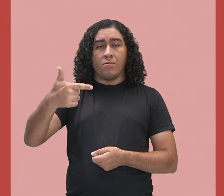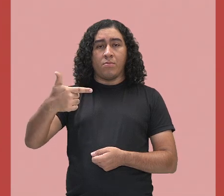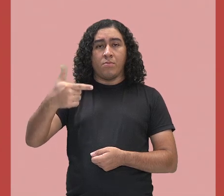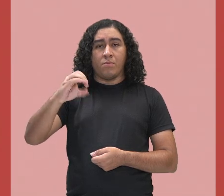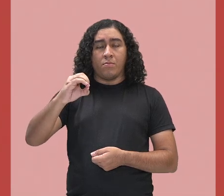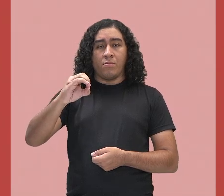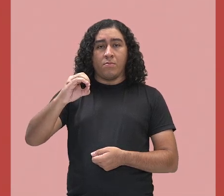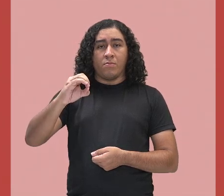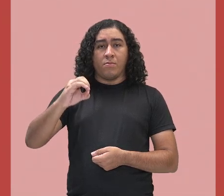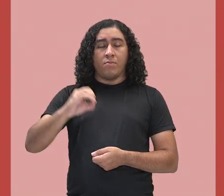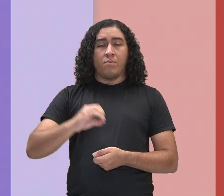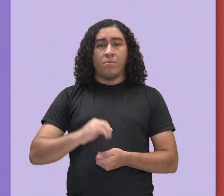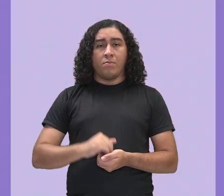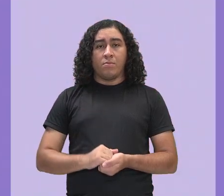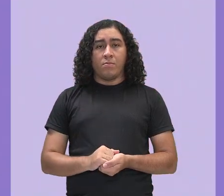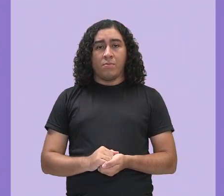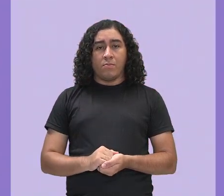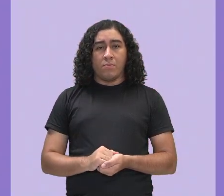20,